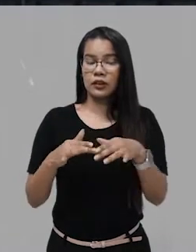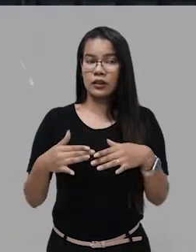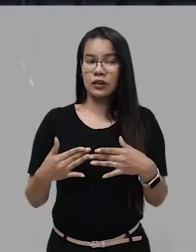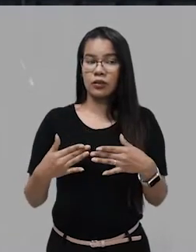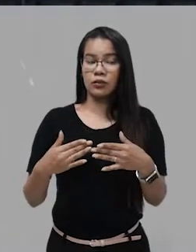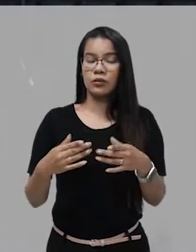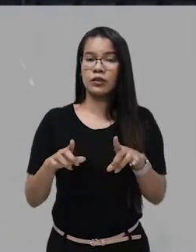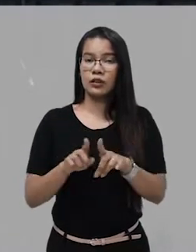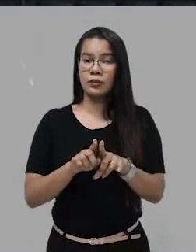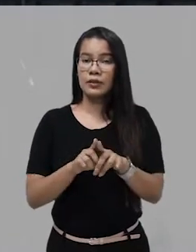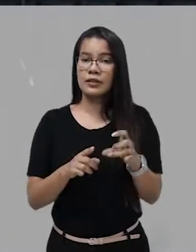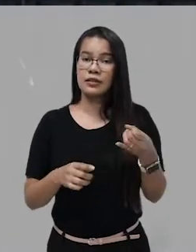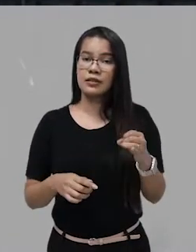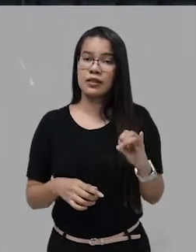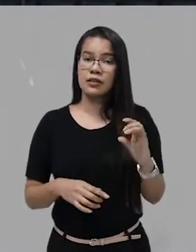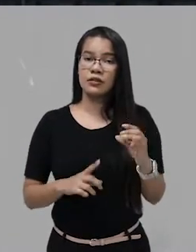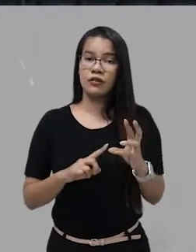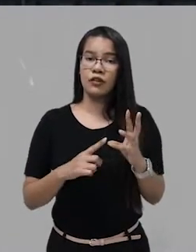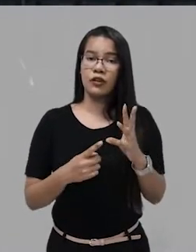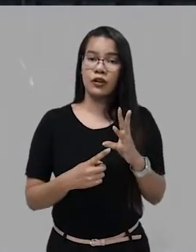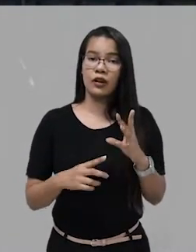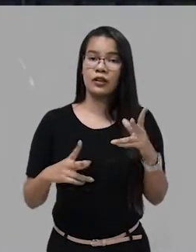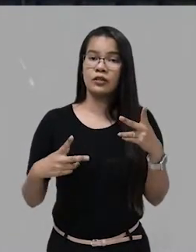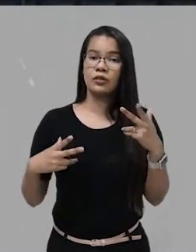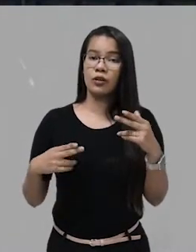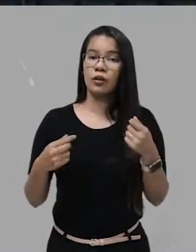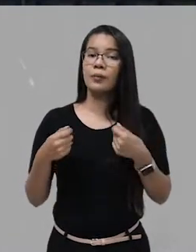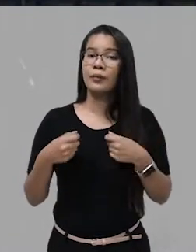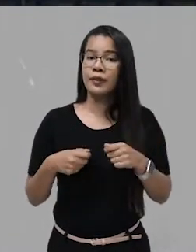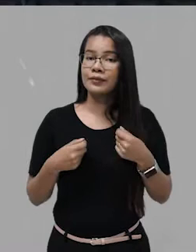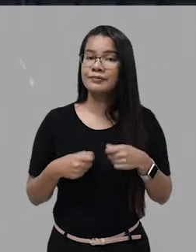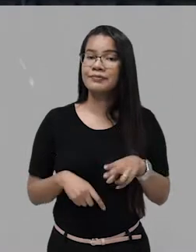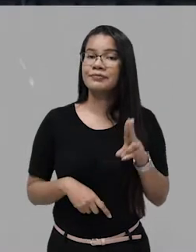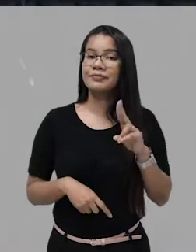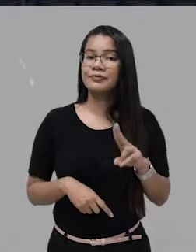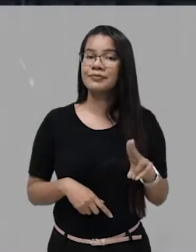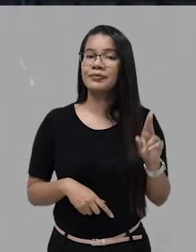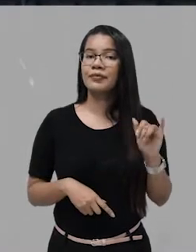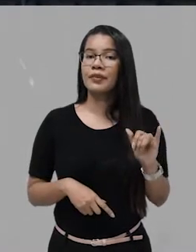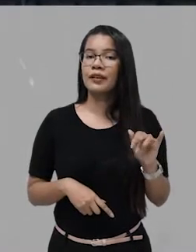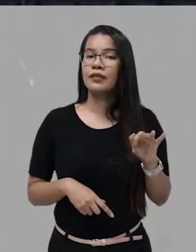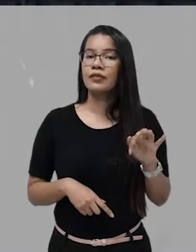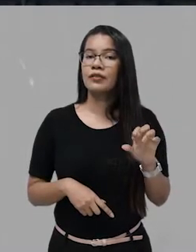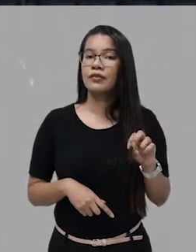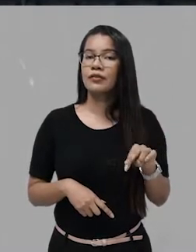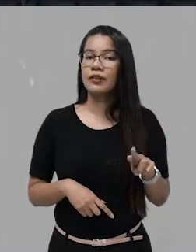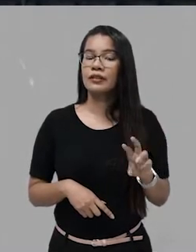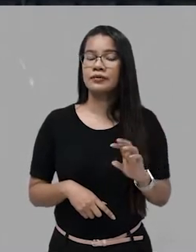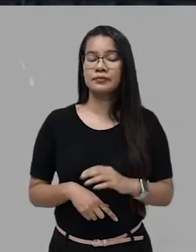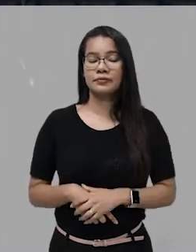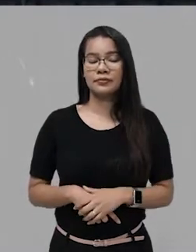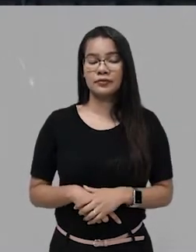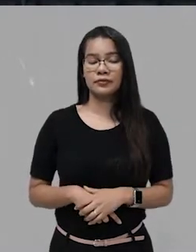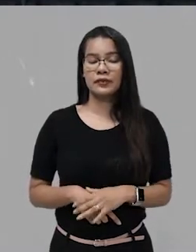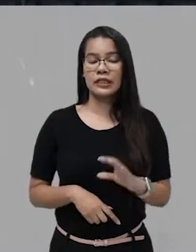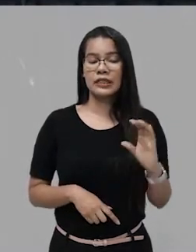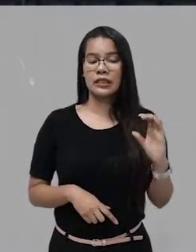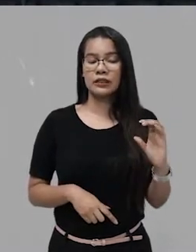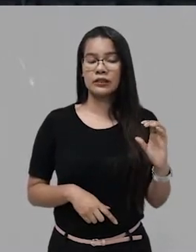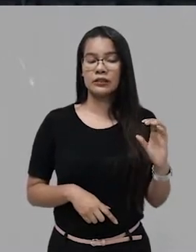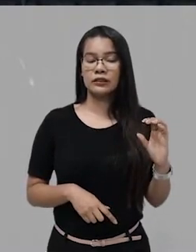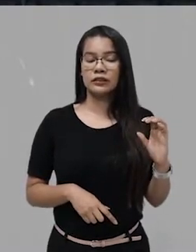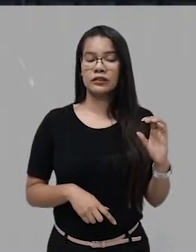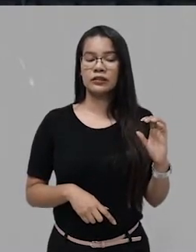O. Então, se as vogais são iguais, eu preciso utilizar o hífen. Alternativa C,